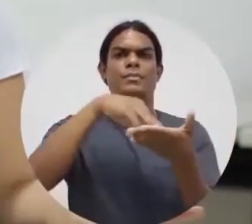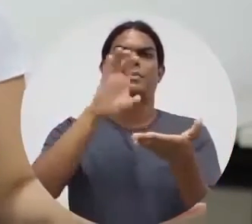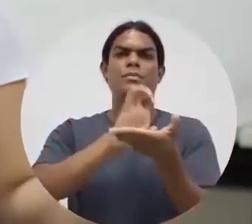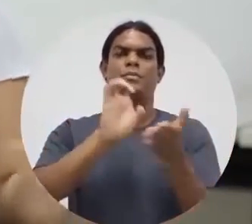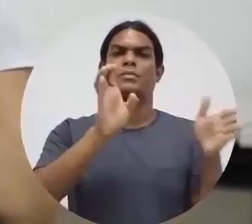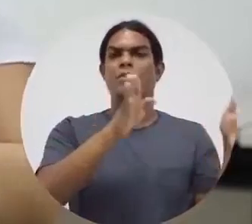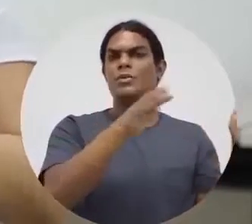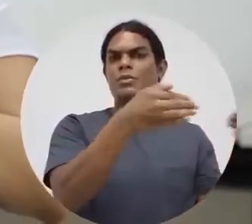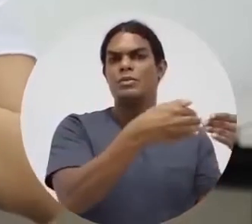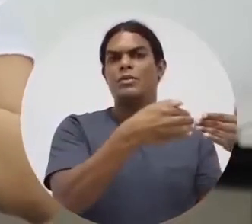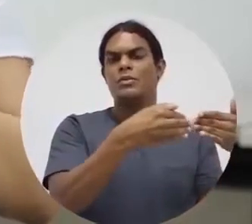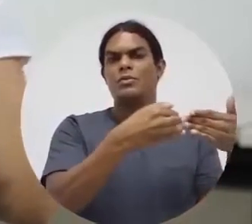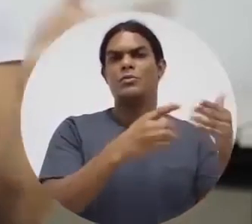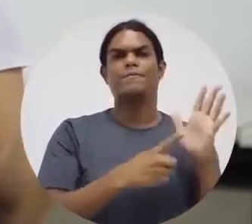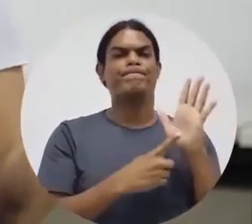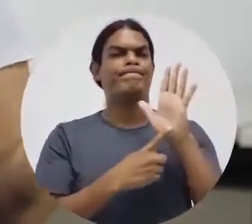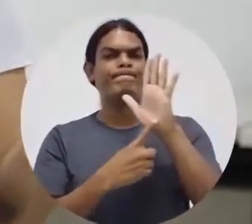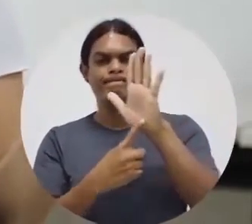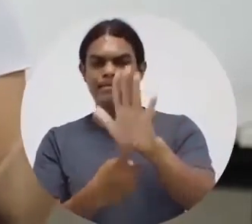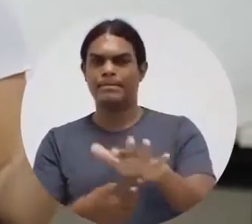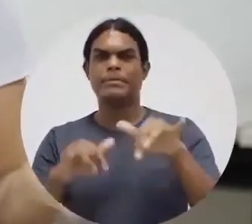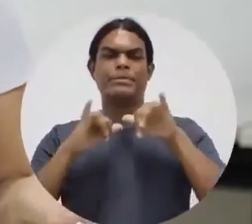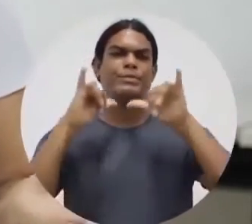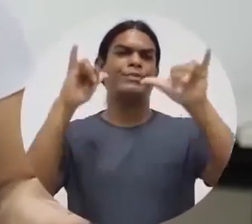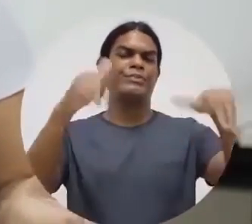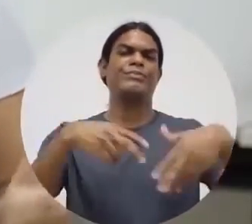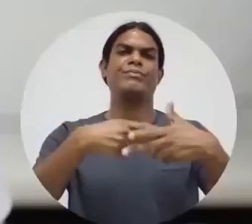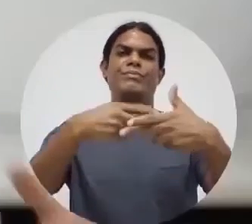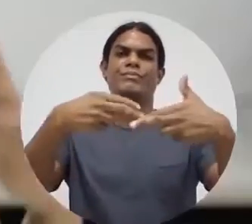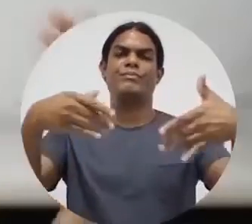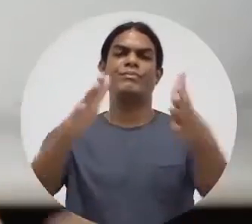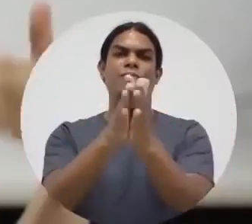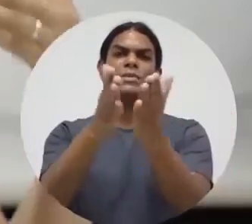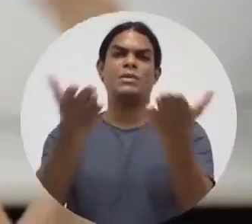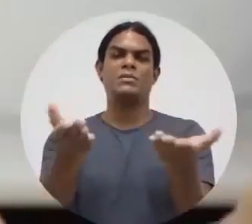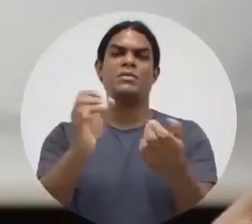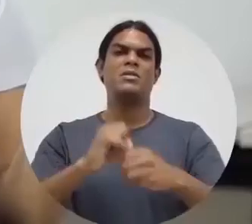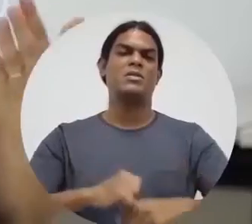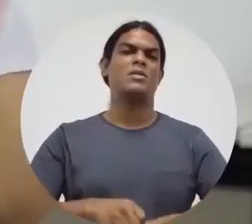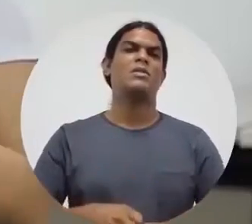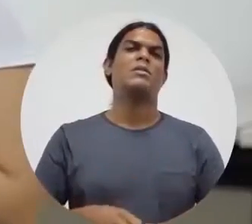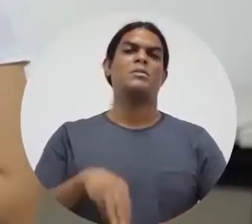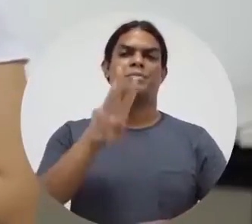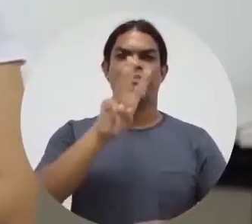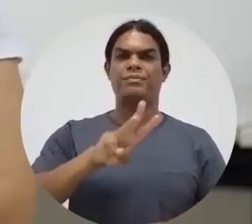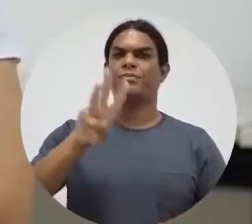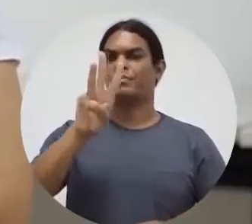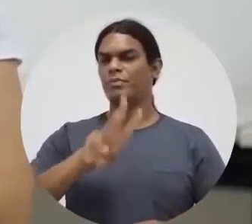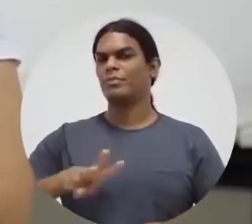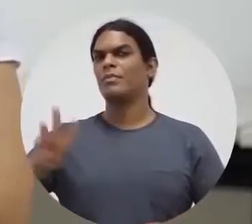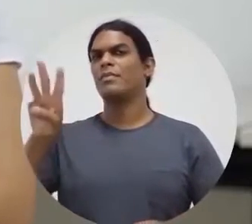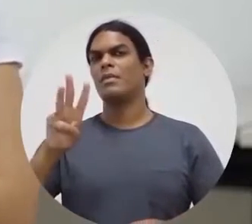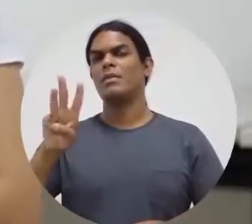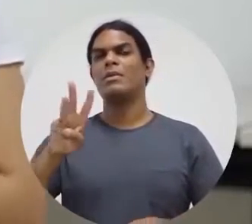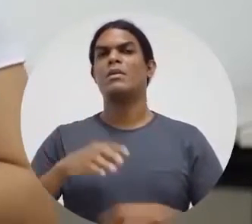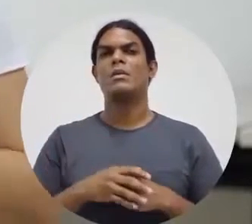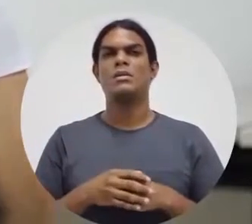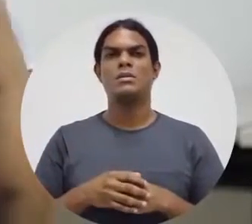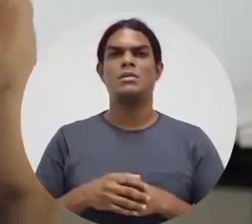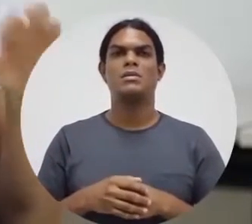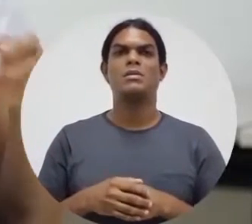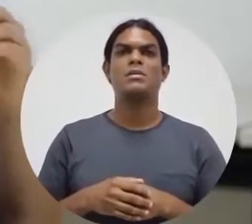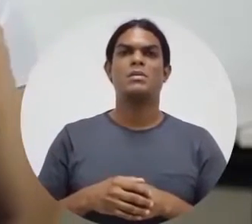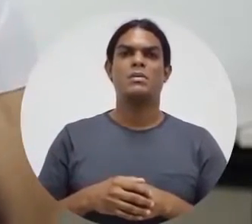de negócio do Brasil inteiro, com certeza, mas em alguns sites reportaram que a McDonald's fechou em